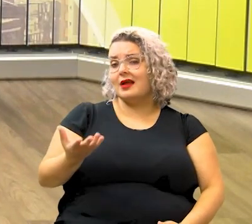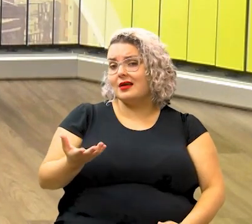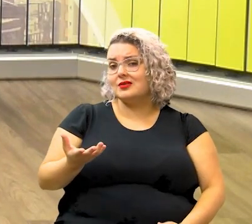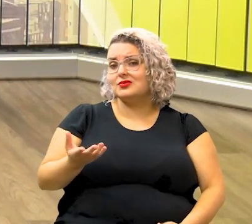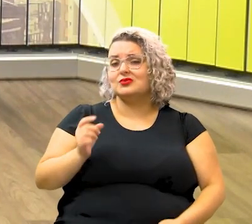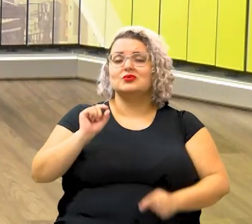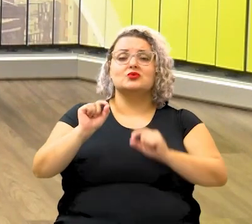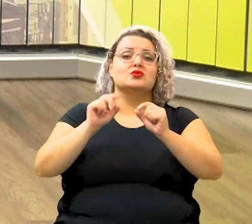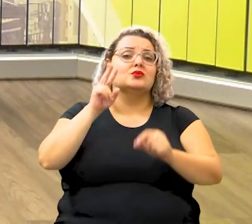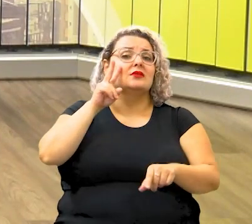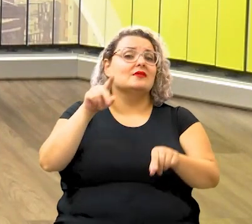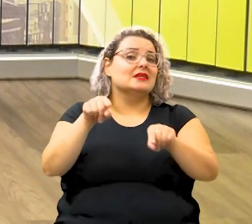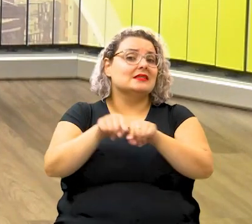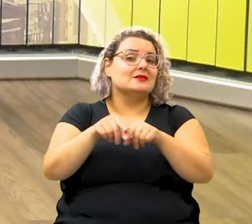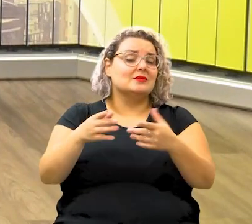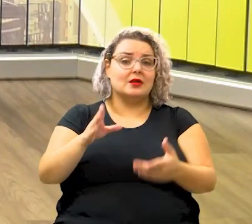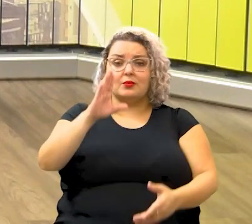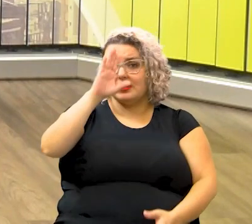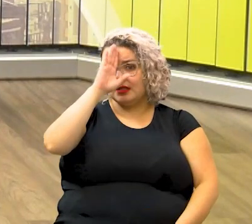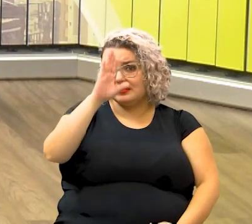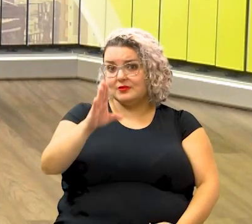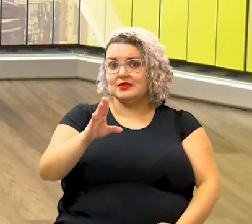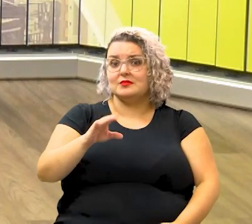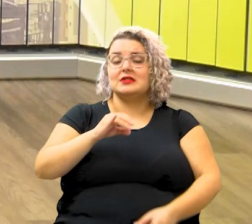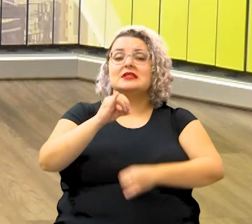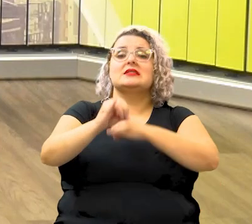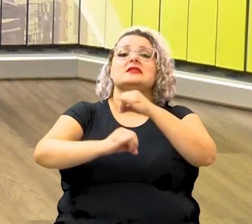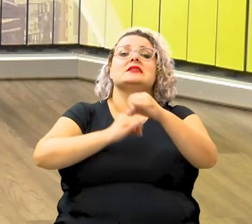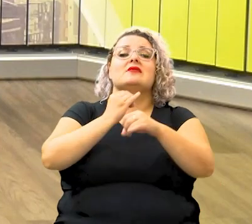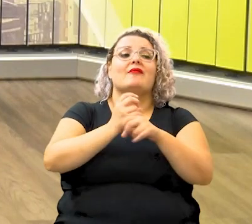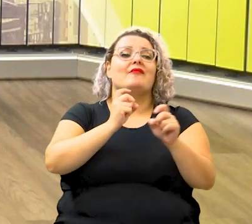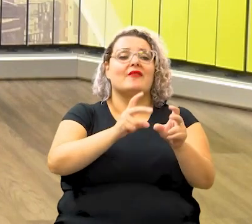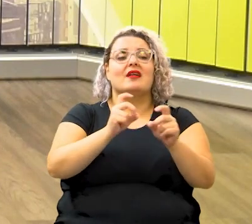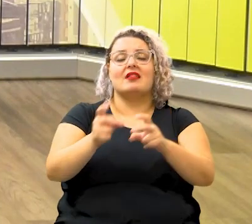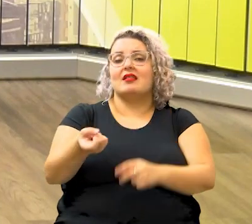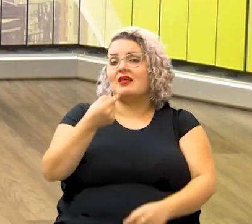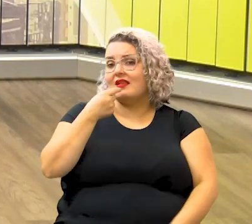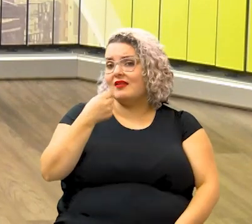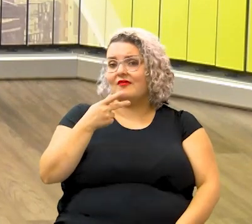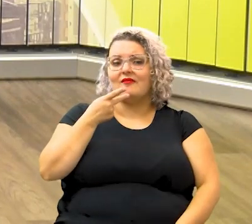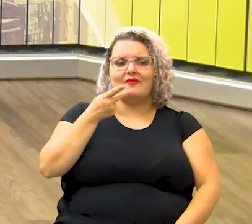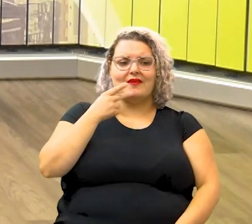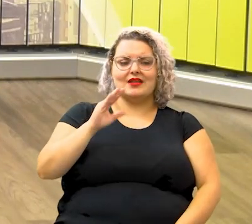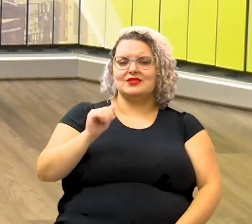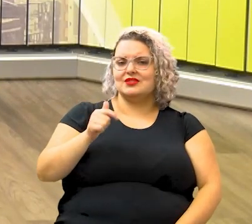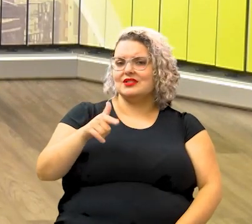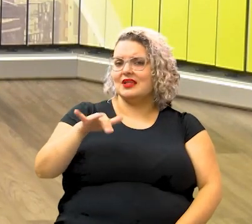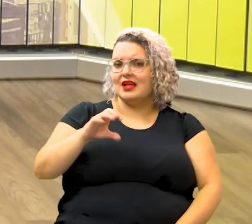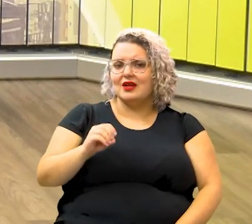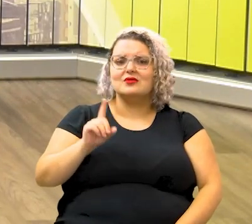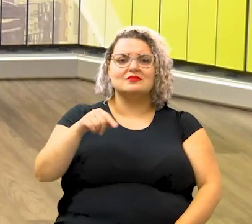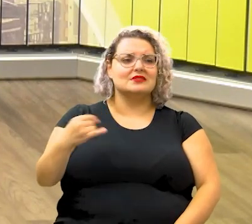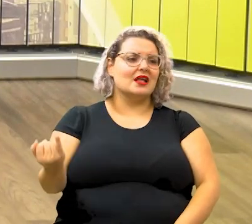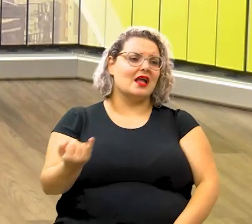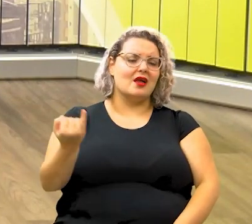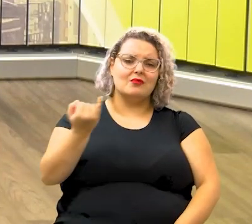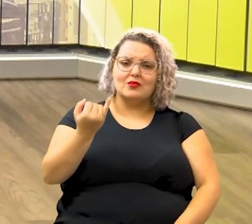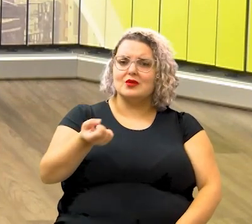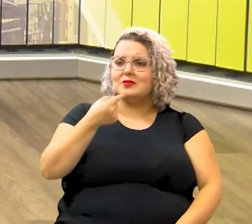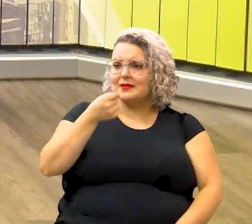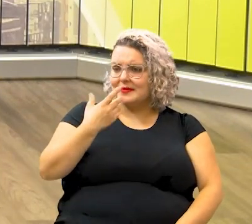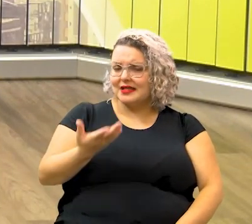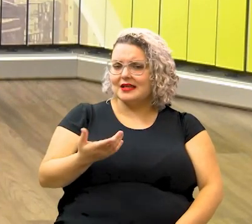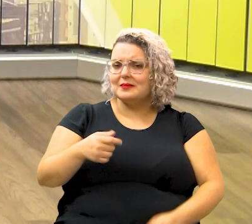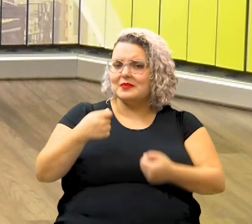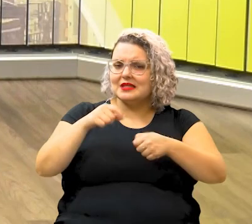cálcio. E o que a gente vê também, principalmente na internet, é vendendo remédios aí que fala de cálcio, que é importante